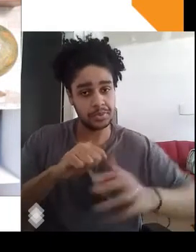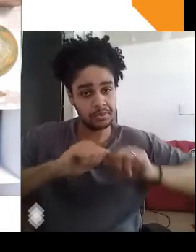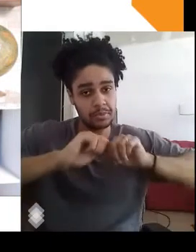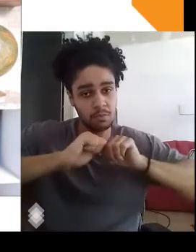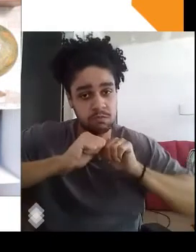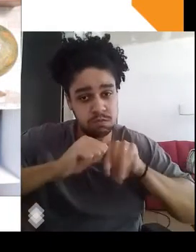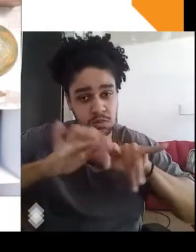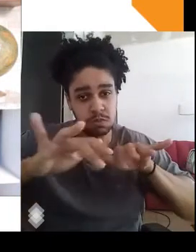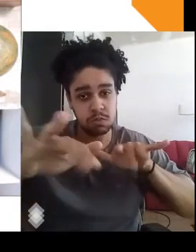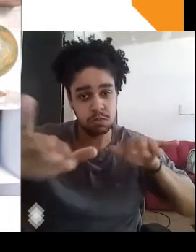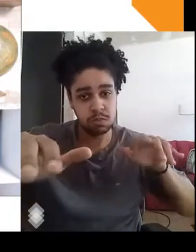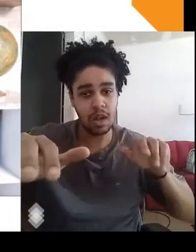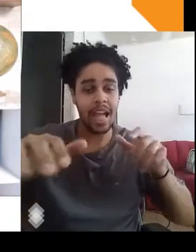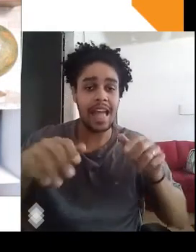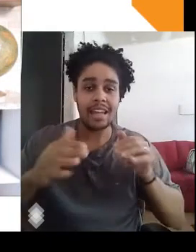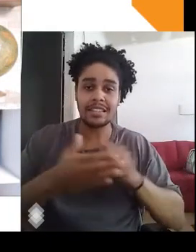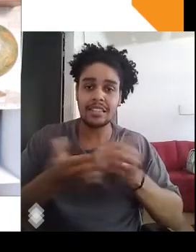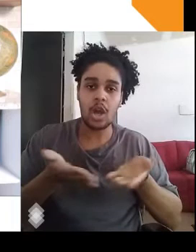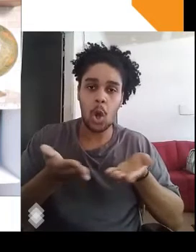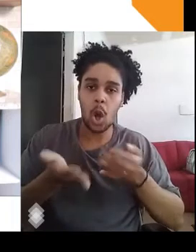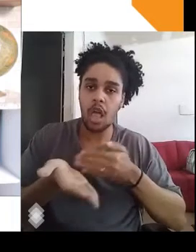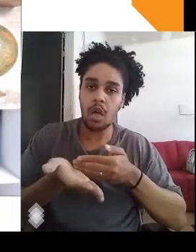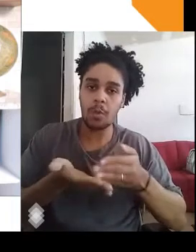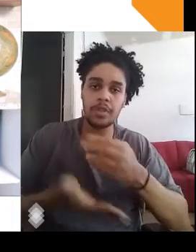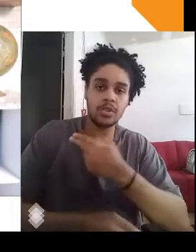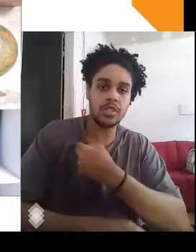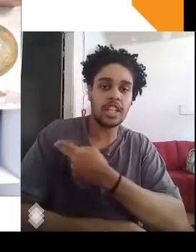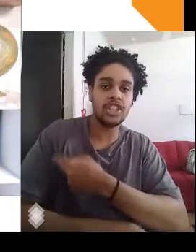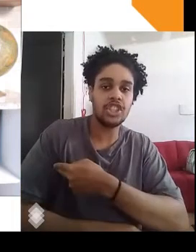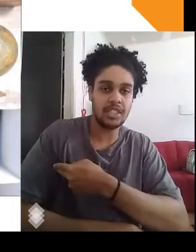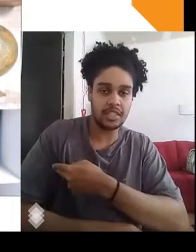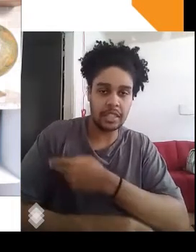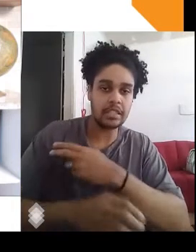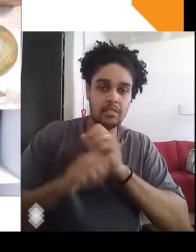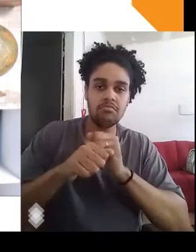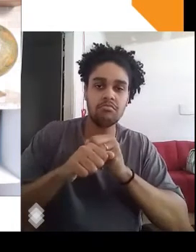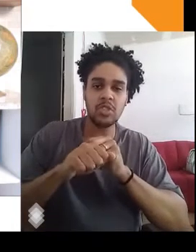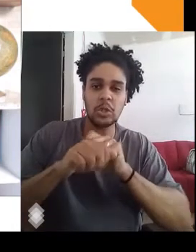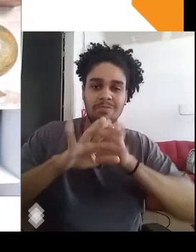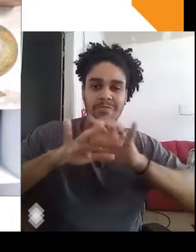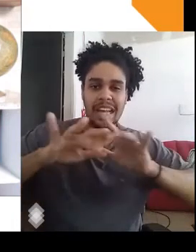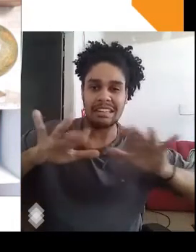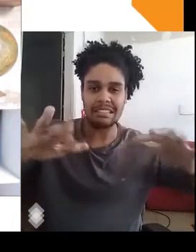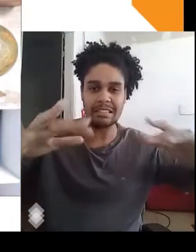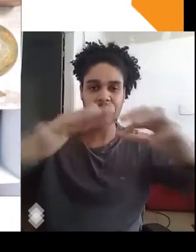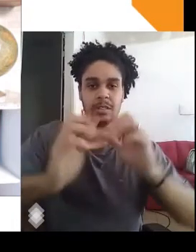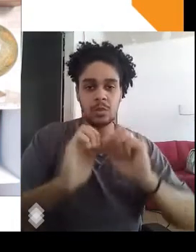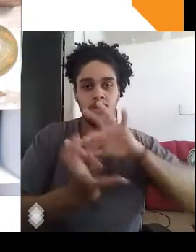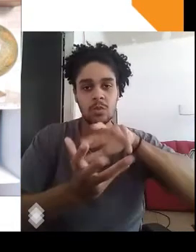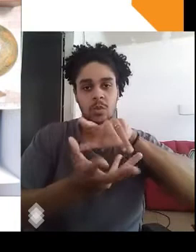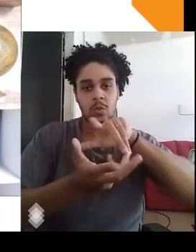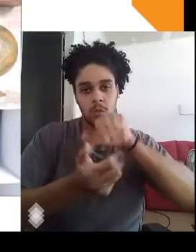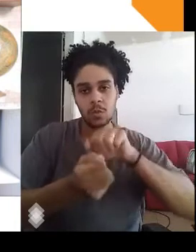fez com que uma epidemia que até agora se sabe começou na China, né, se